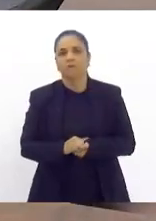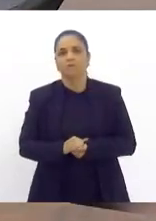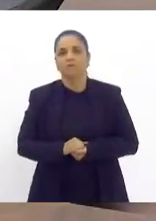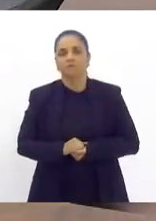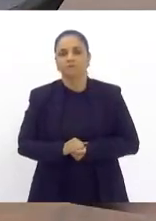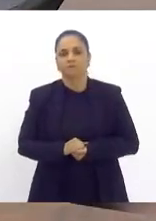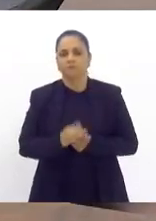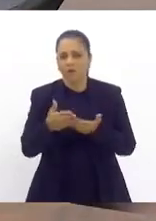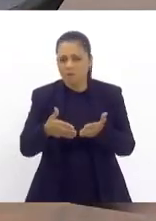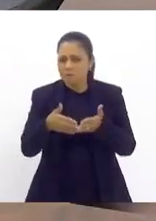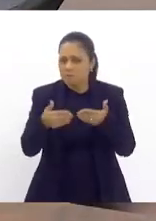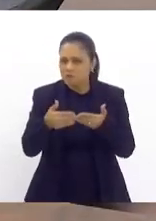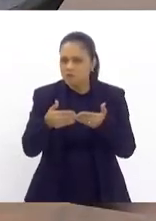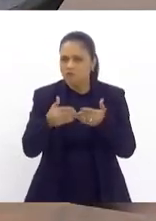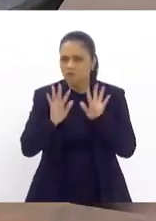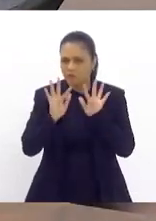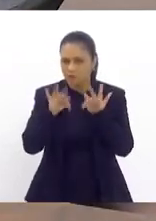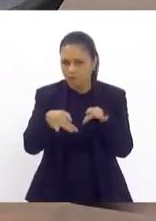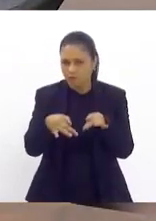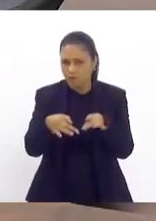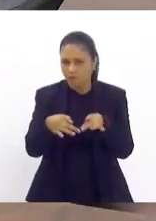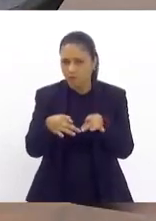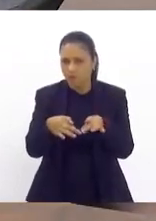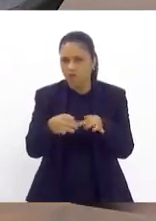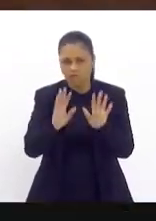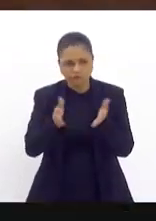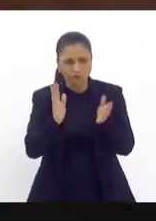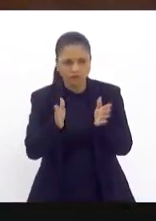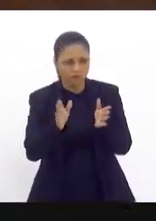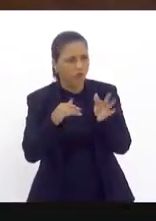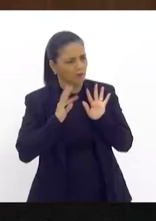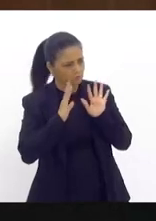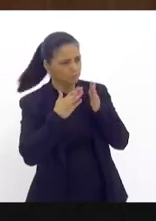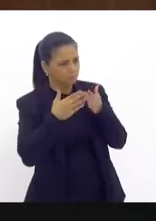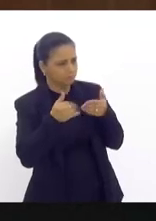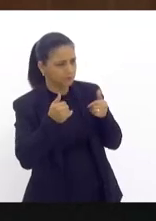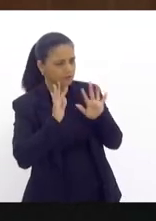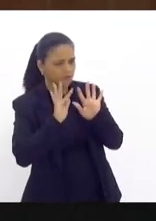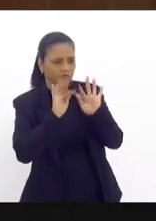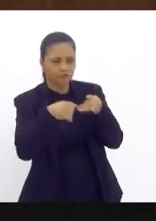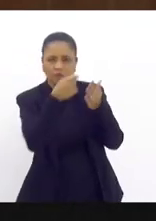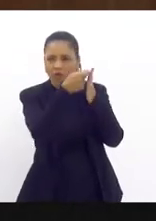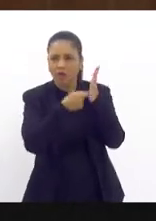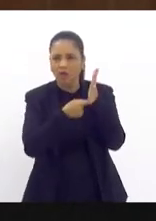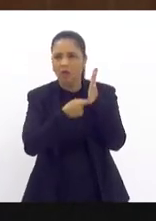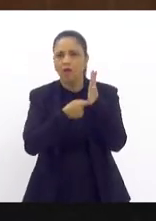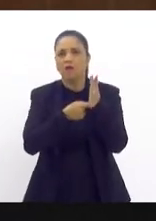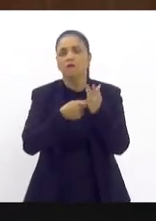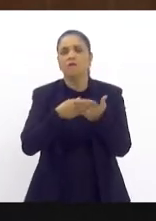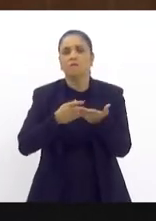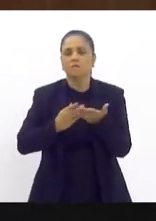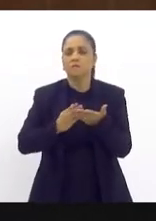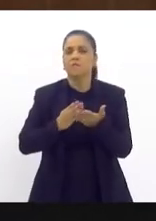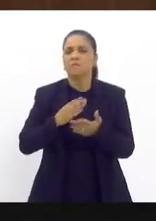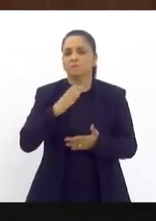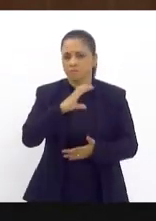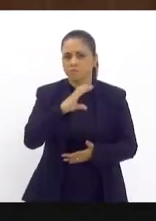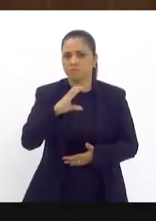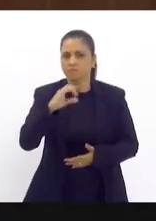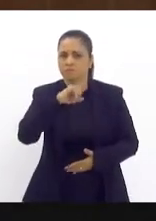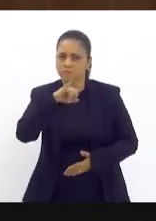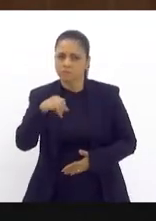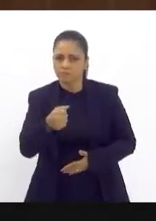Quer já pedir forma final? Sim, já pedi. Forma final de redação no parecer da CCJ. E pelo orçamento